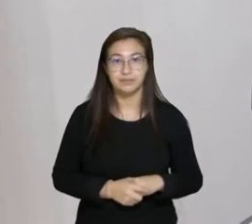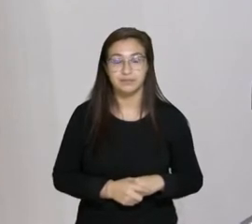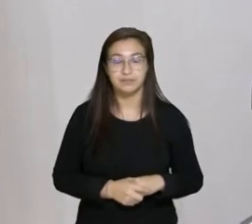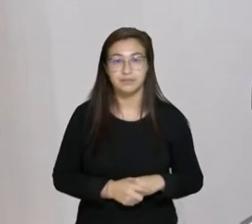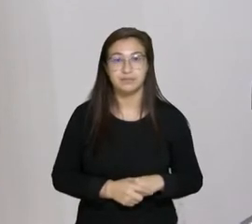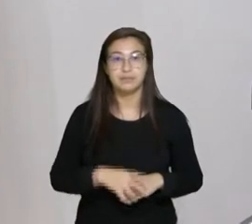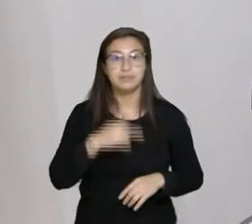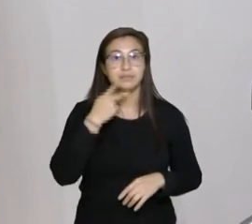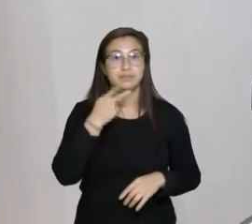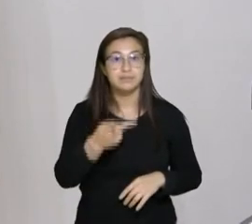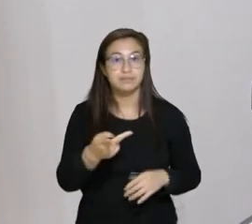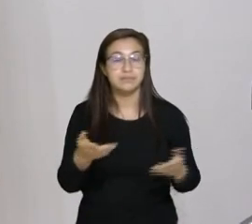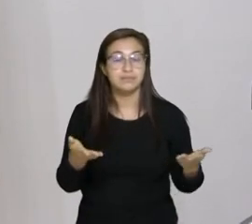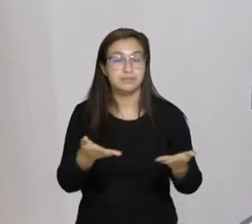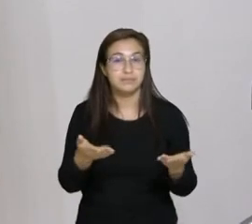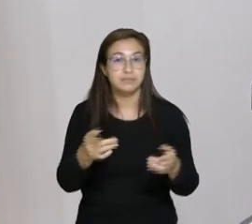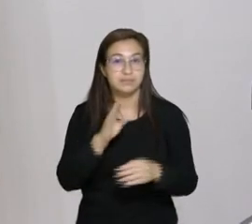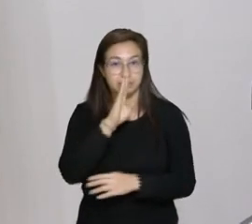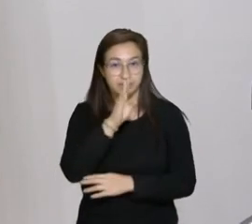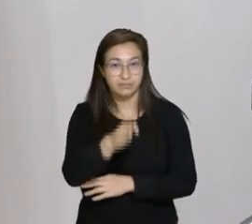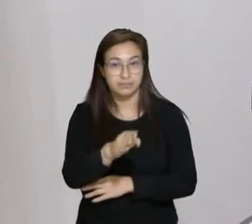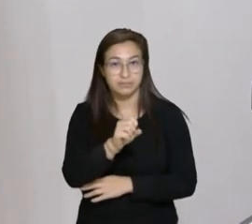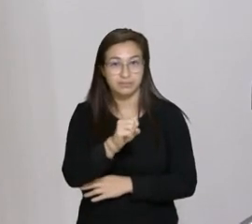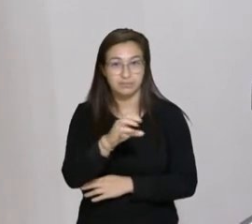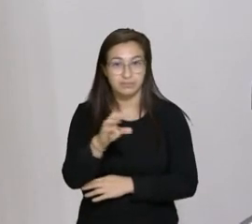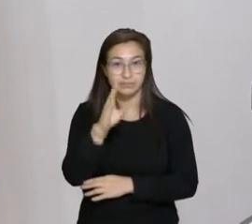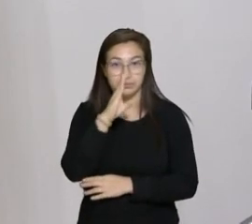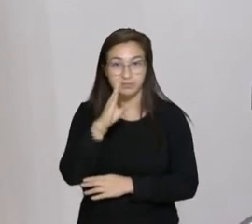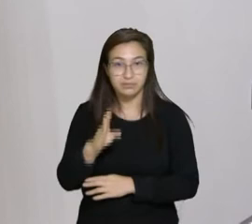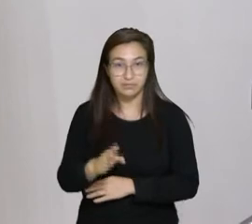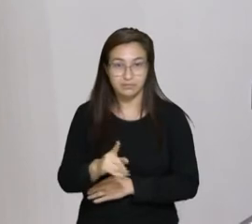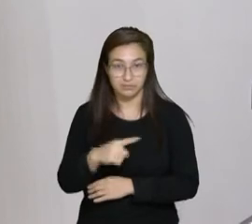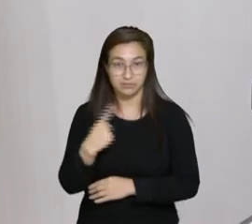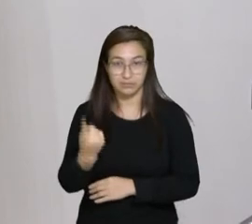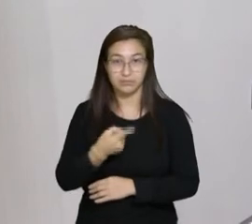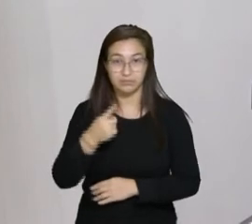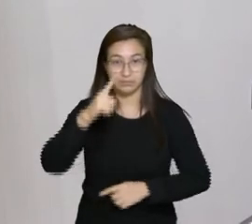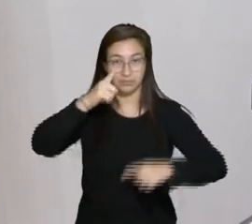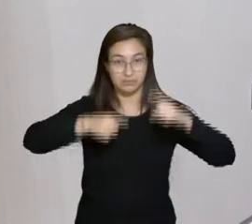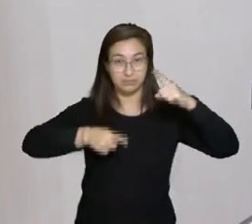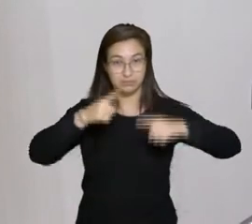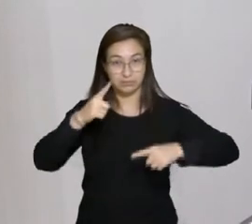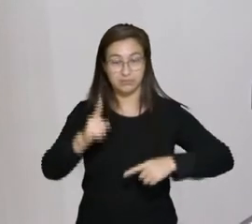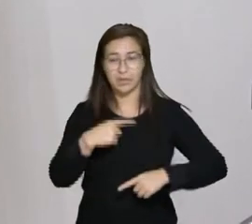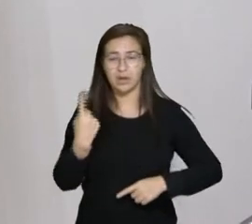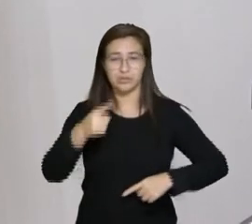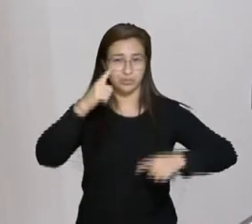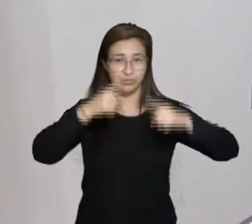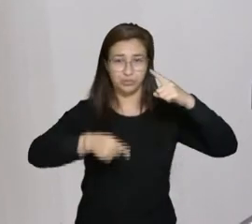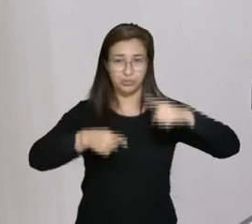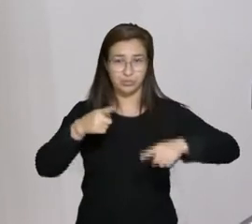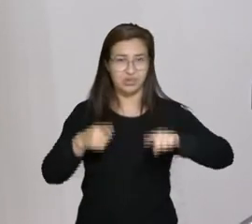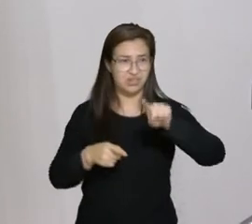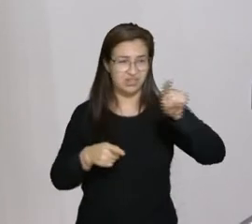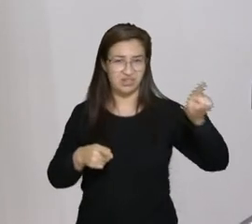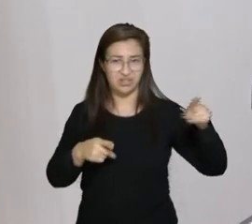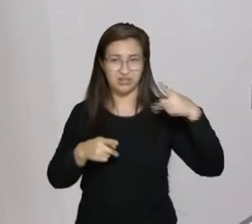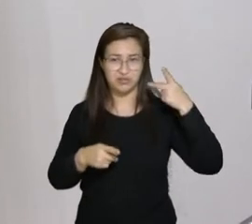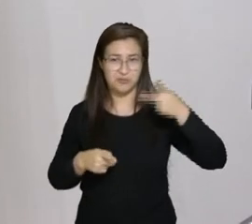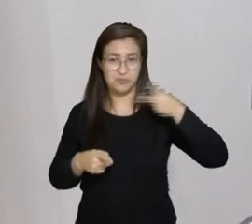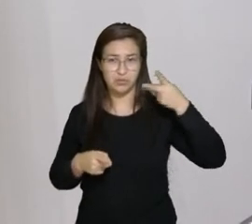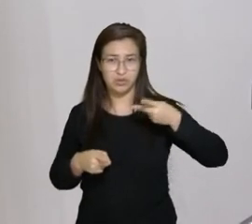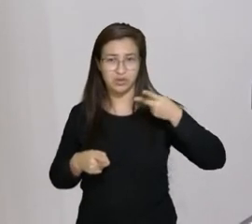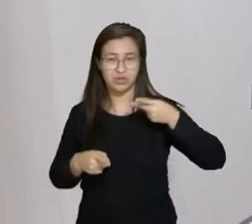Catarinense e o Brasil nos pertence somos nós que mandamos aqui no São entes políticos com